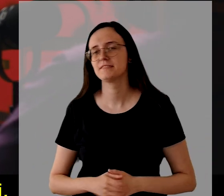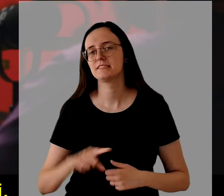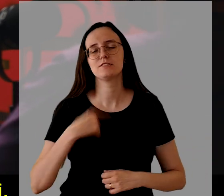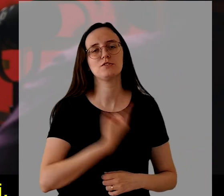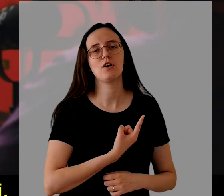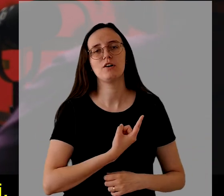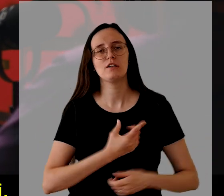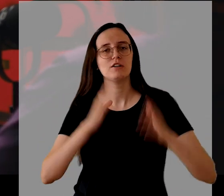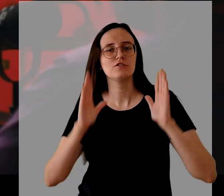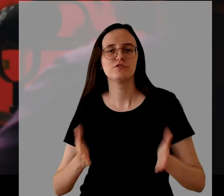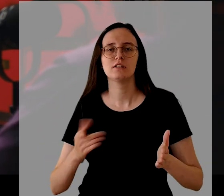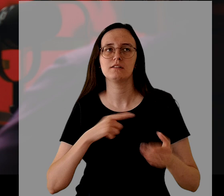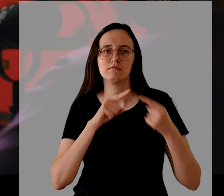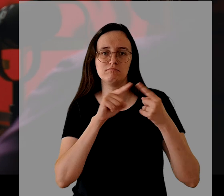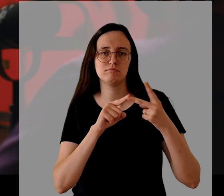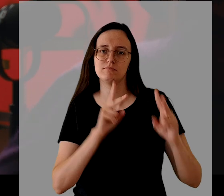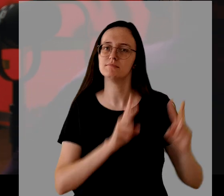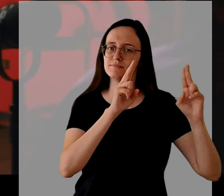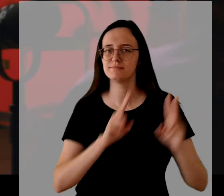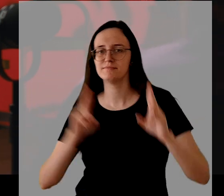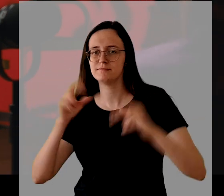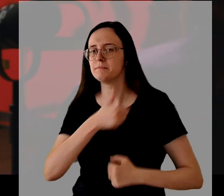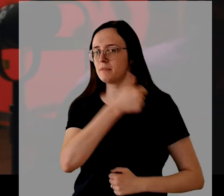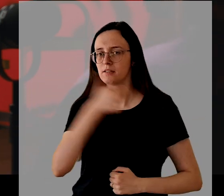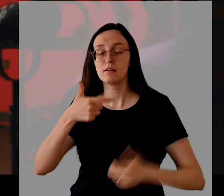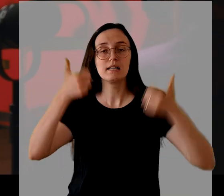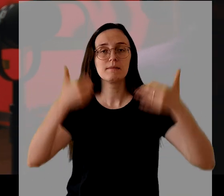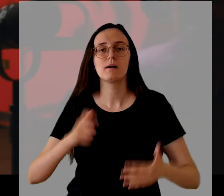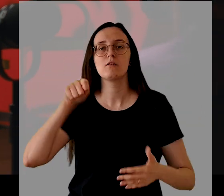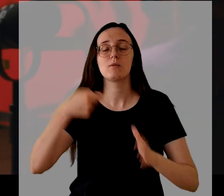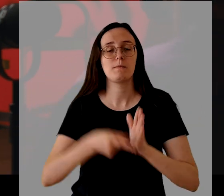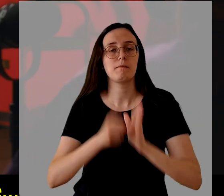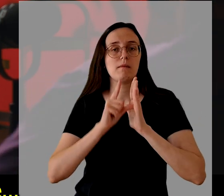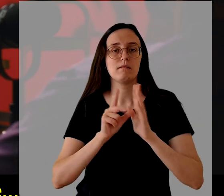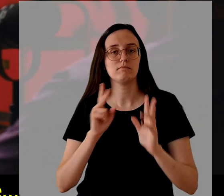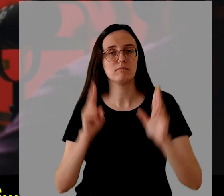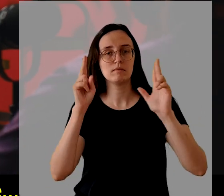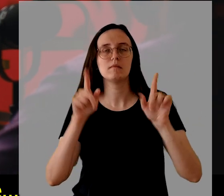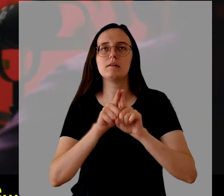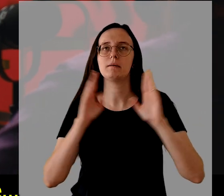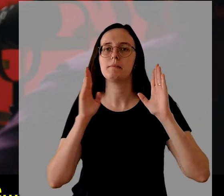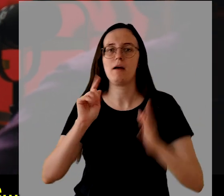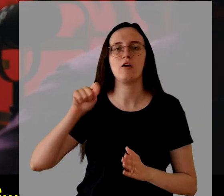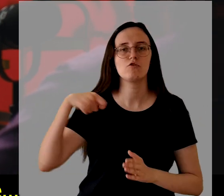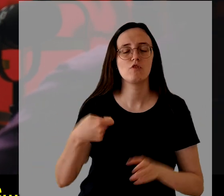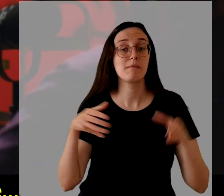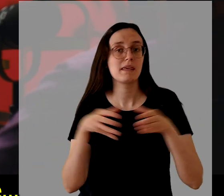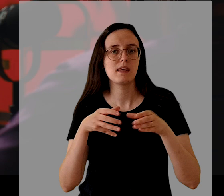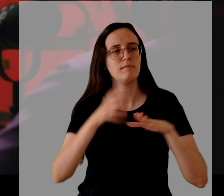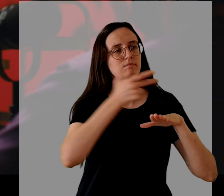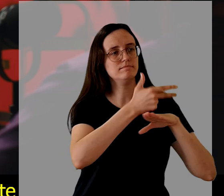A gente falou bastante ali nos 2 primeiros episódios sobre a pré-produção, um pouco da parte de produção,